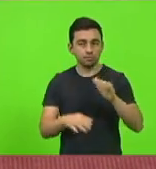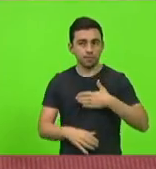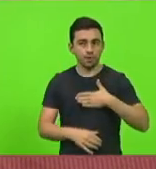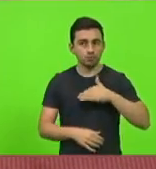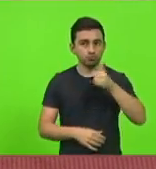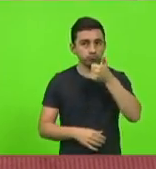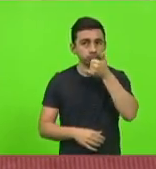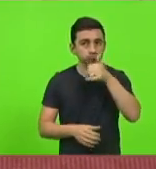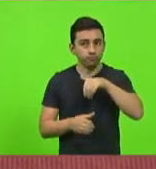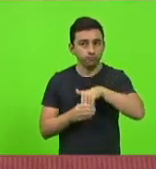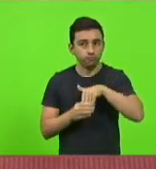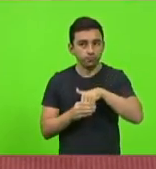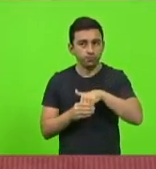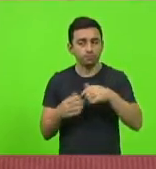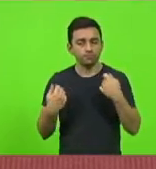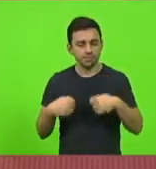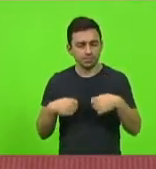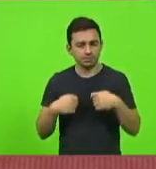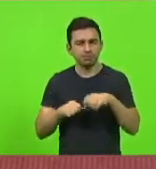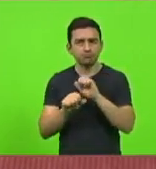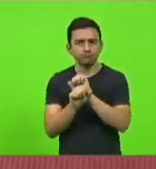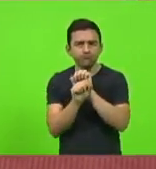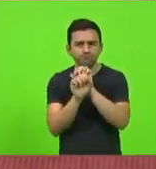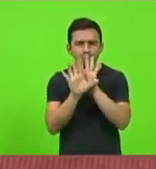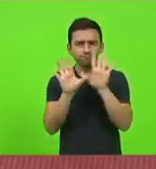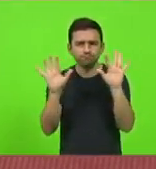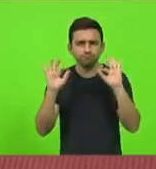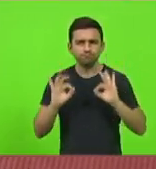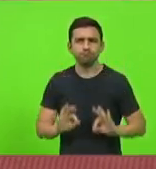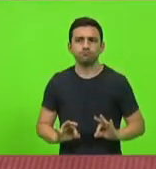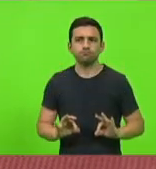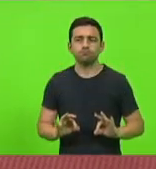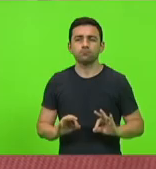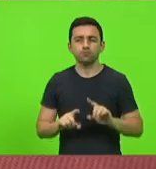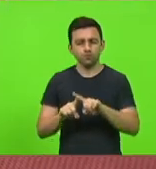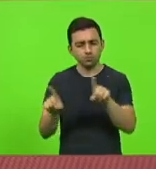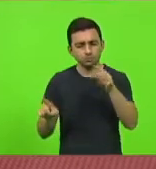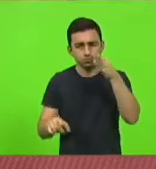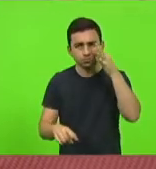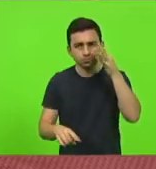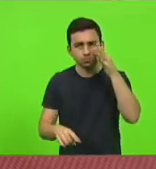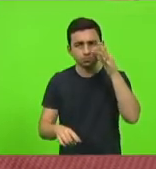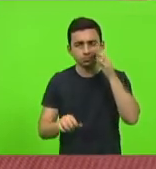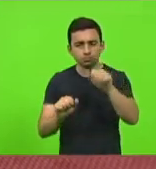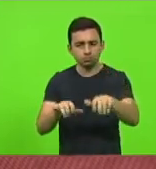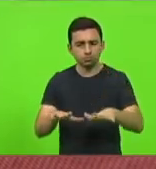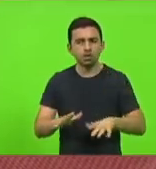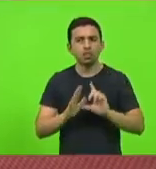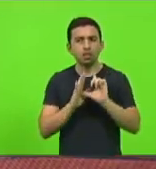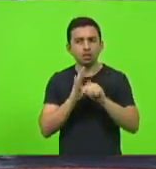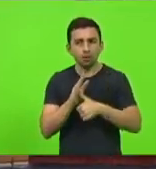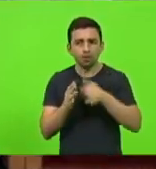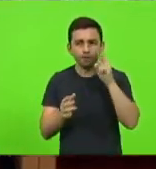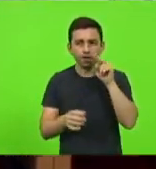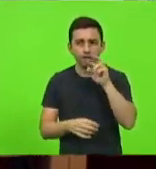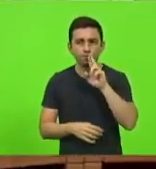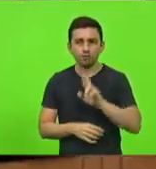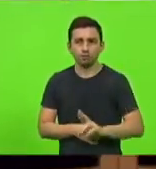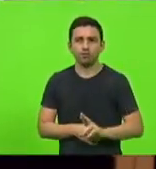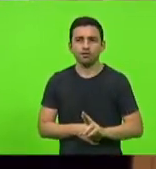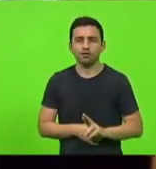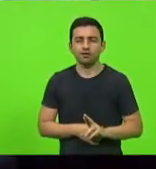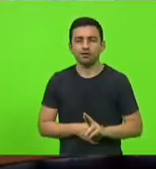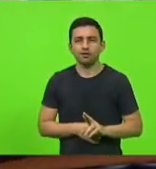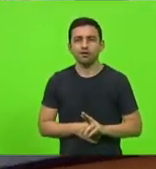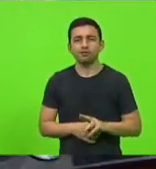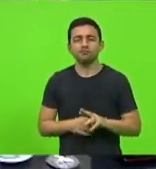voto fique muito claro e transparente para quem acompanha a sessão e para quem depois for olhar o resultado,